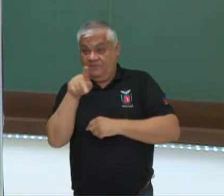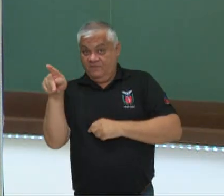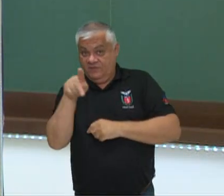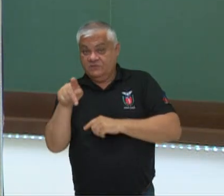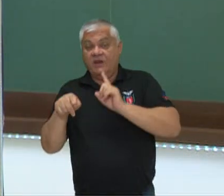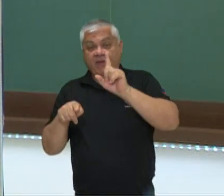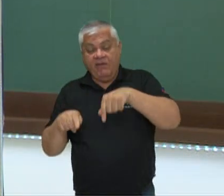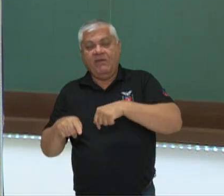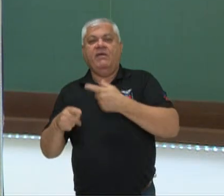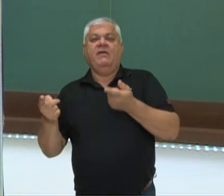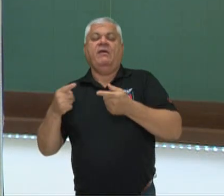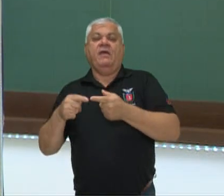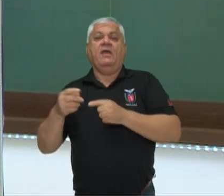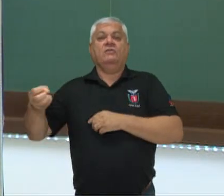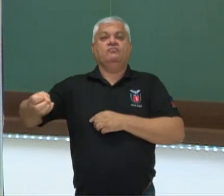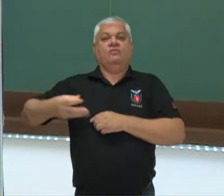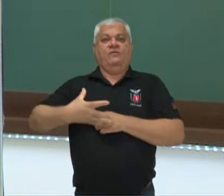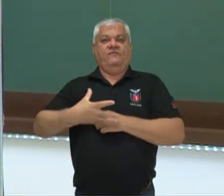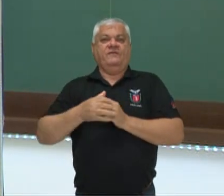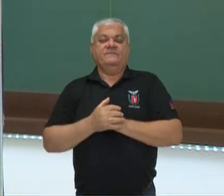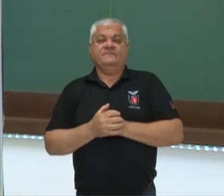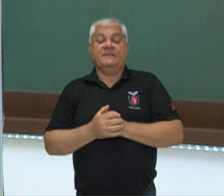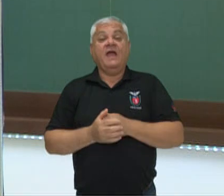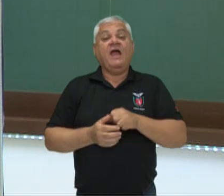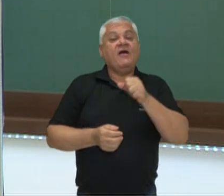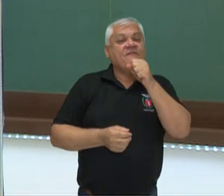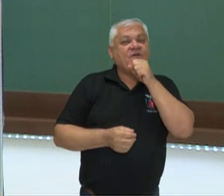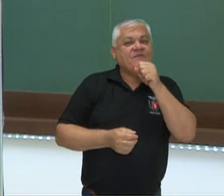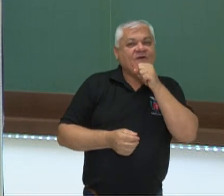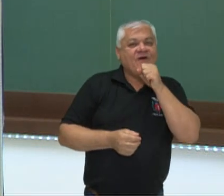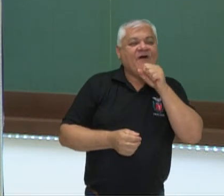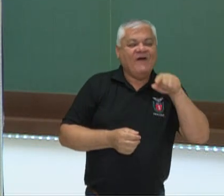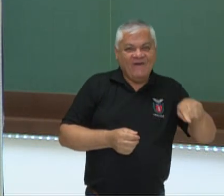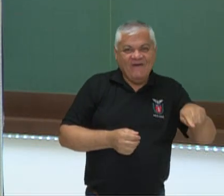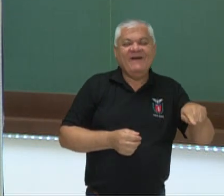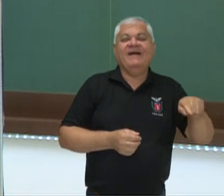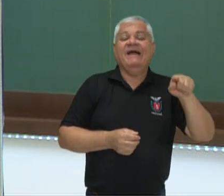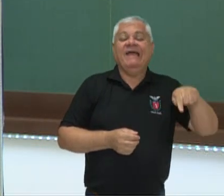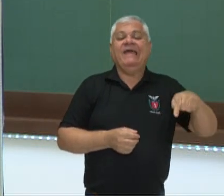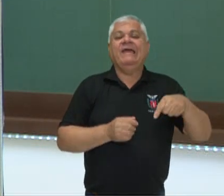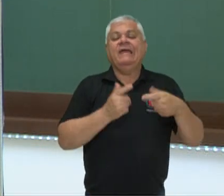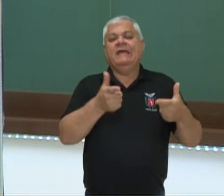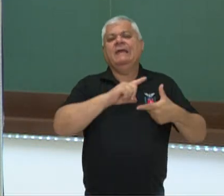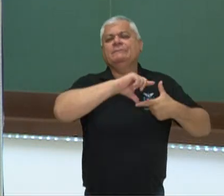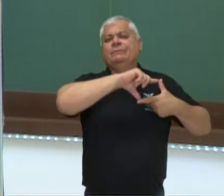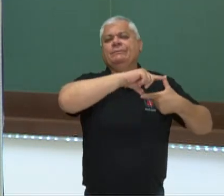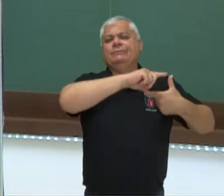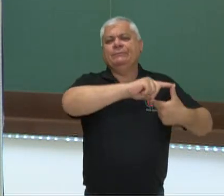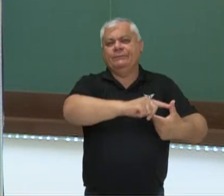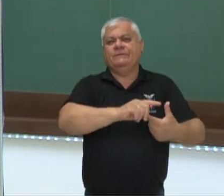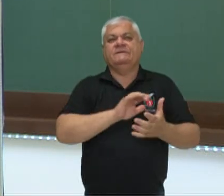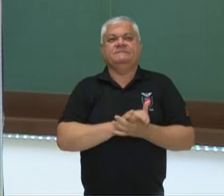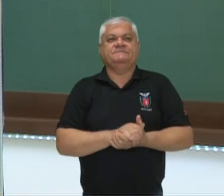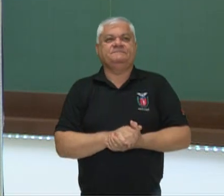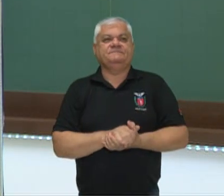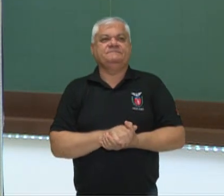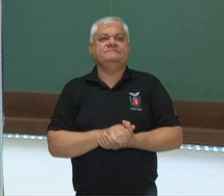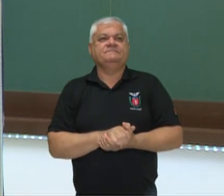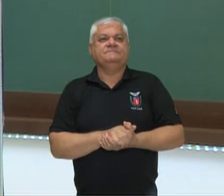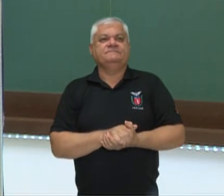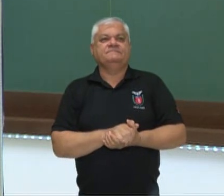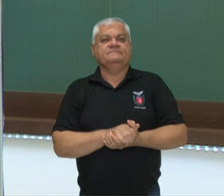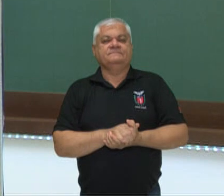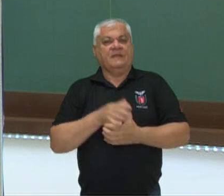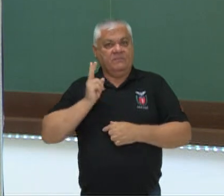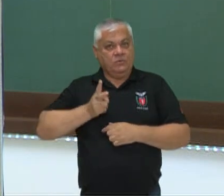professora, ela é modernizante, já a fala da Mãe Nácia, da avó, é arcaizante.